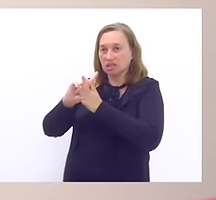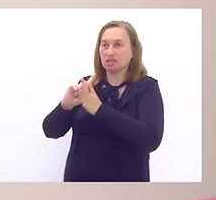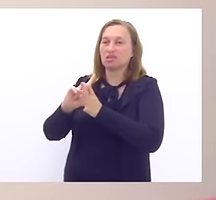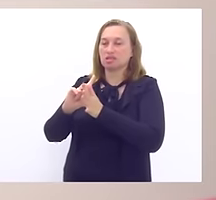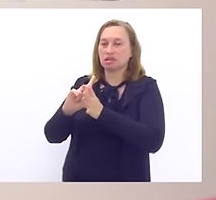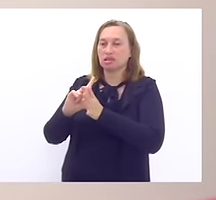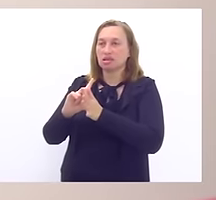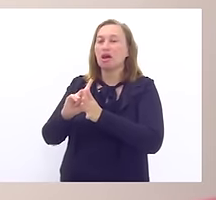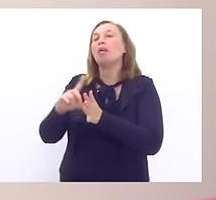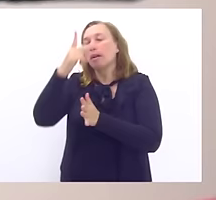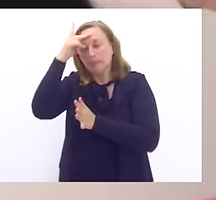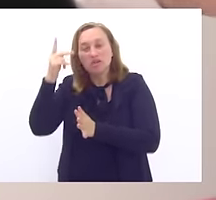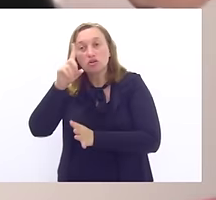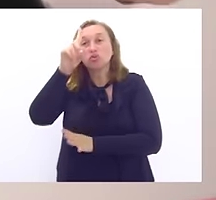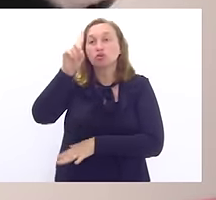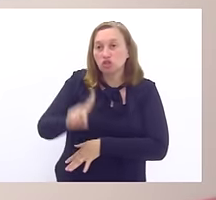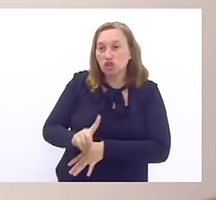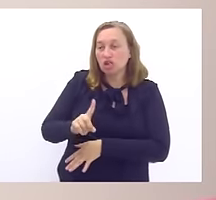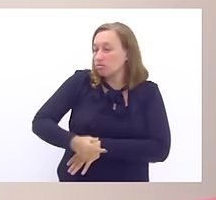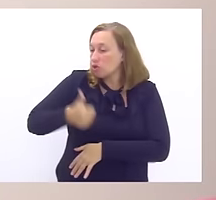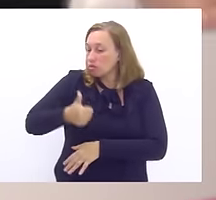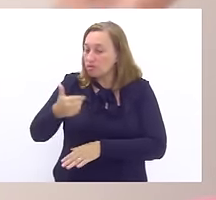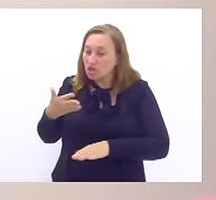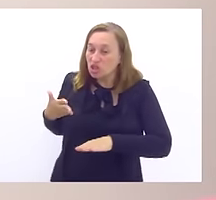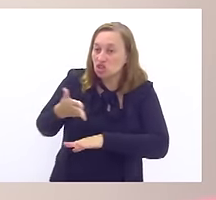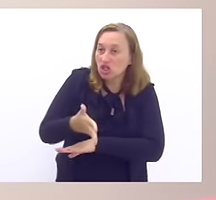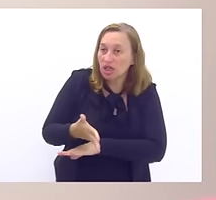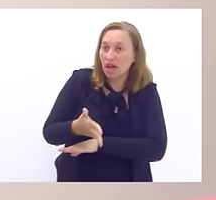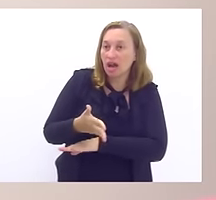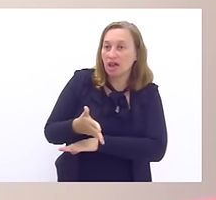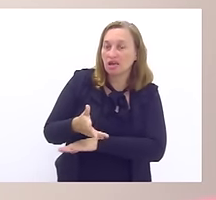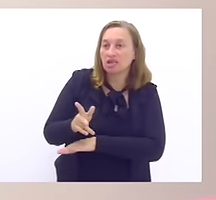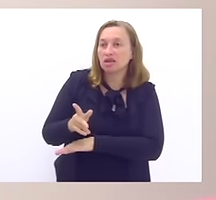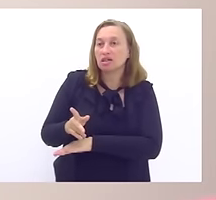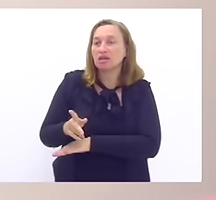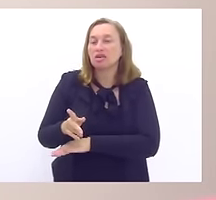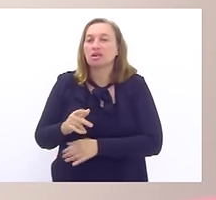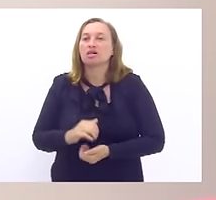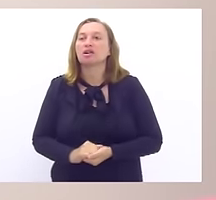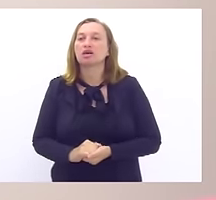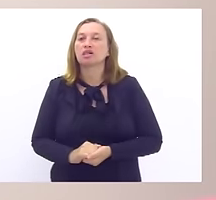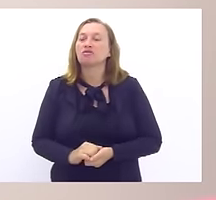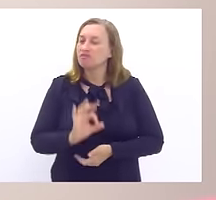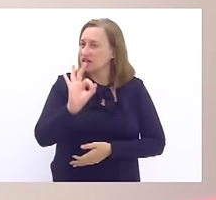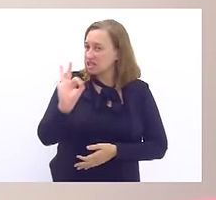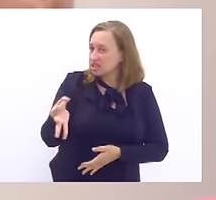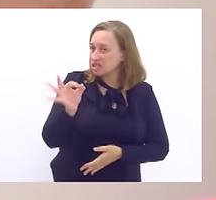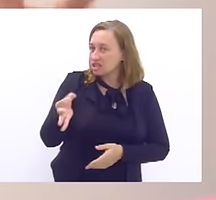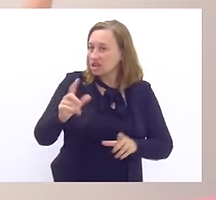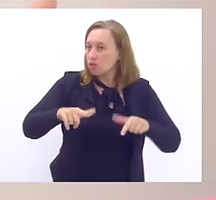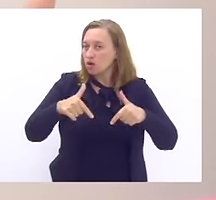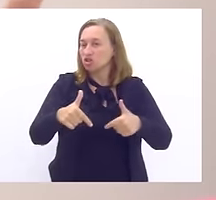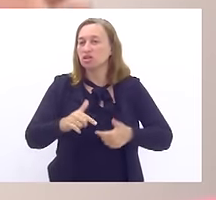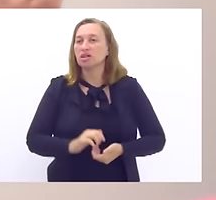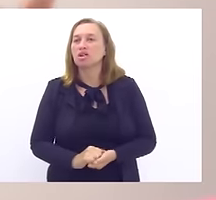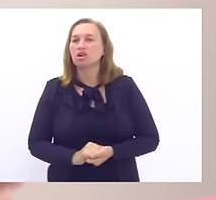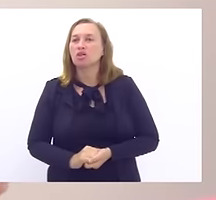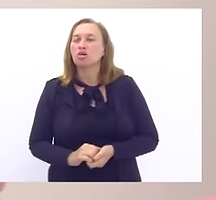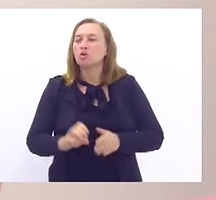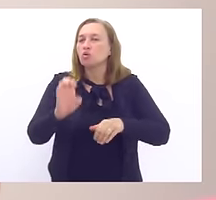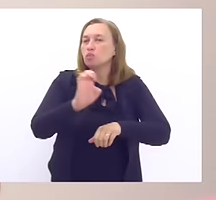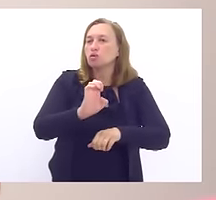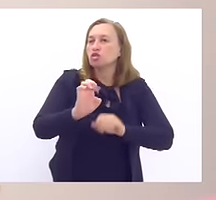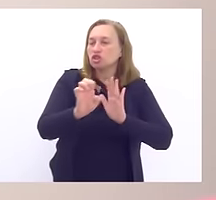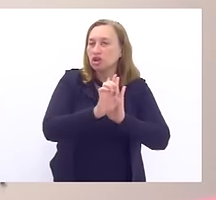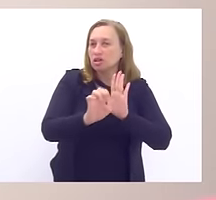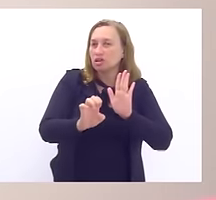inclusive ter o direito de ser o primeiro a dar o lance se ela quiser faça coisa certa o estatuto vem para